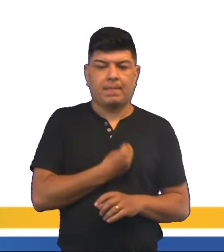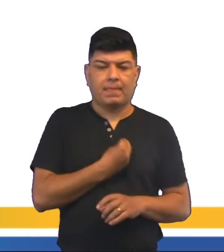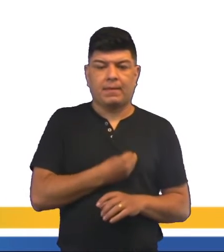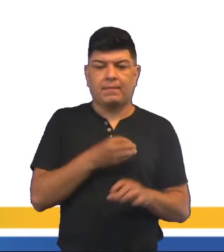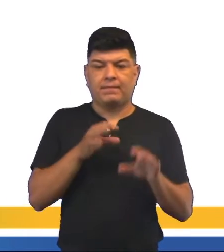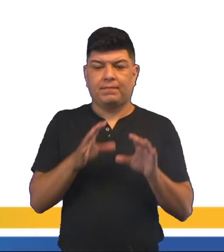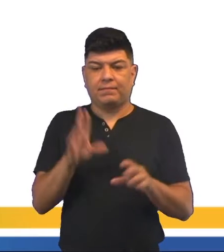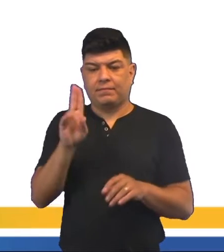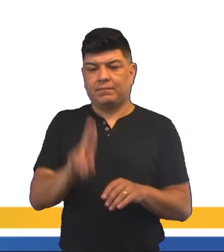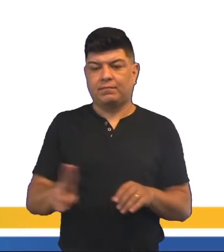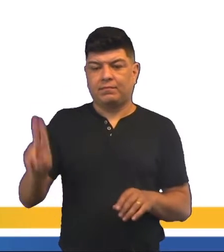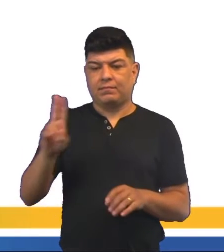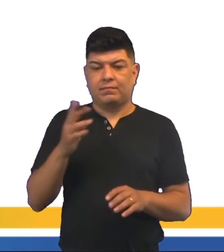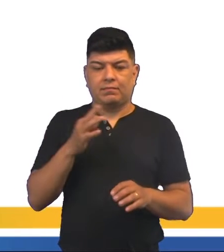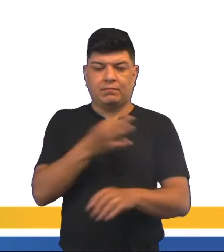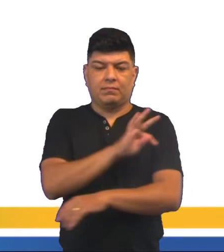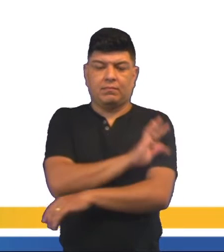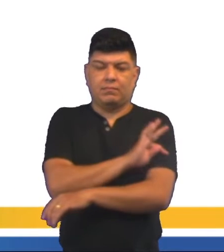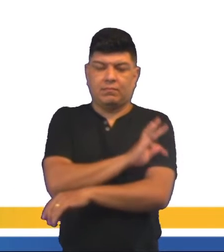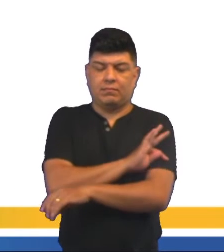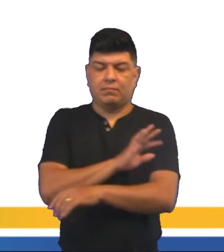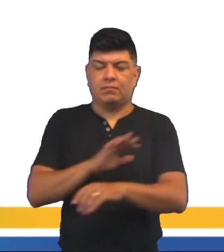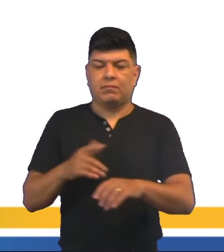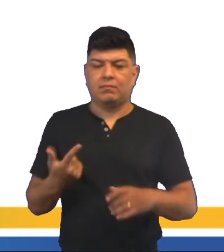sobreviver mediante o uso de técnicas não